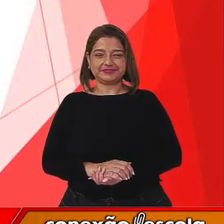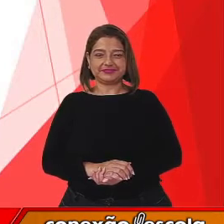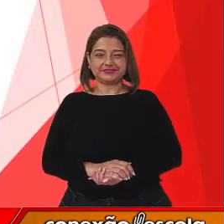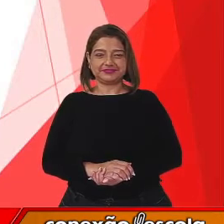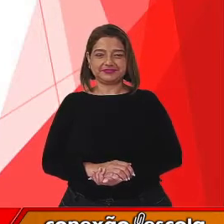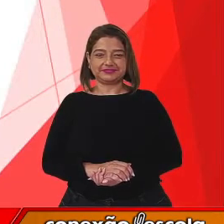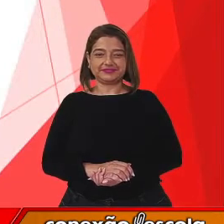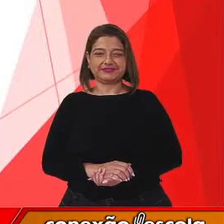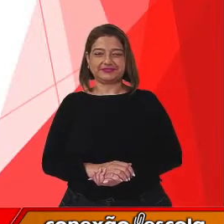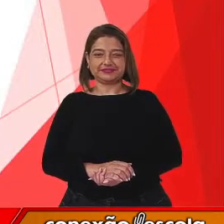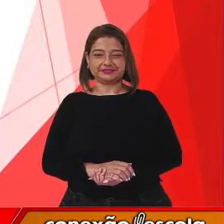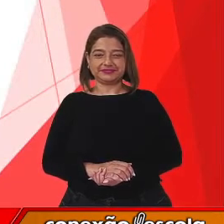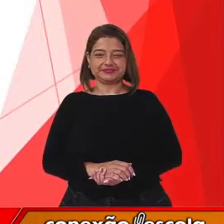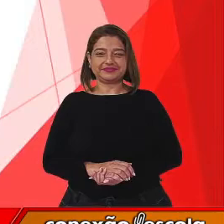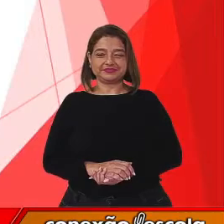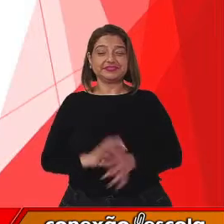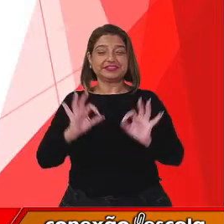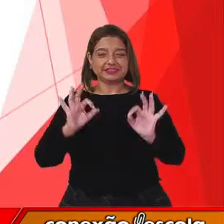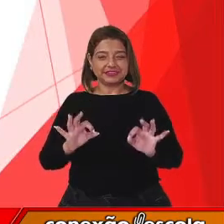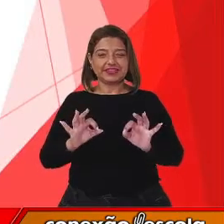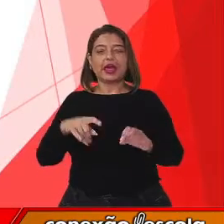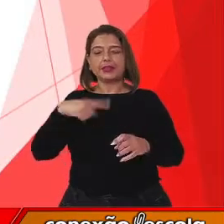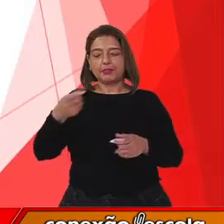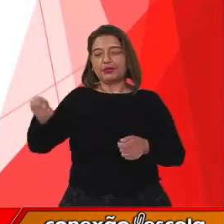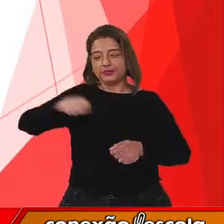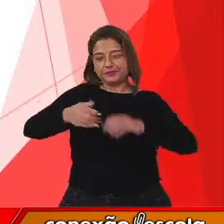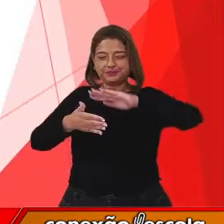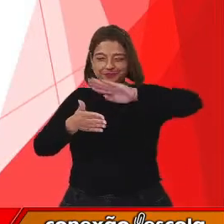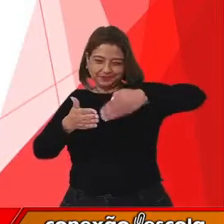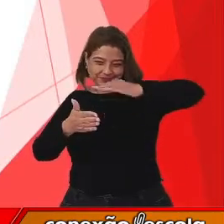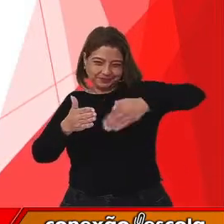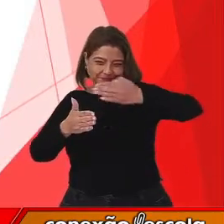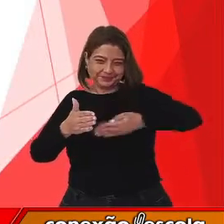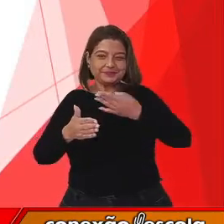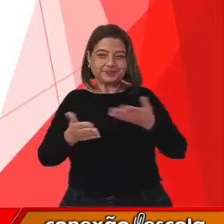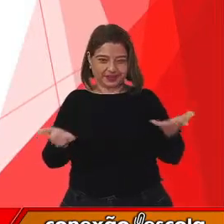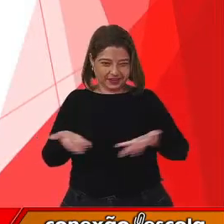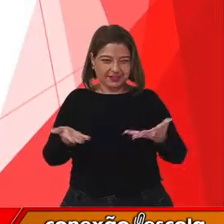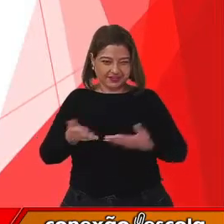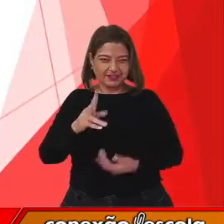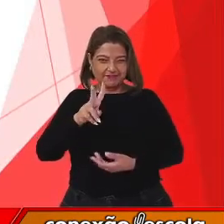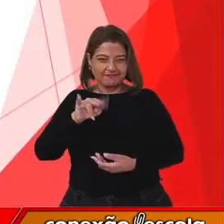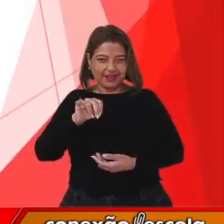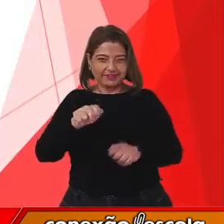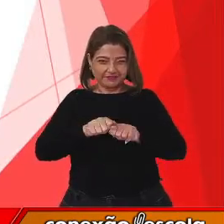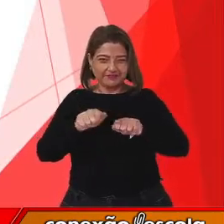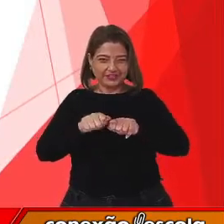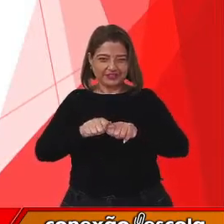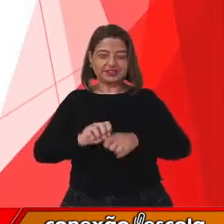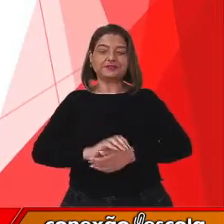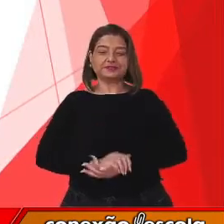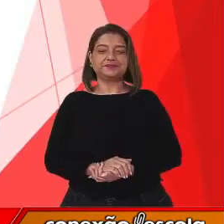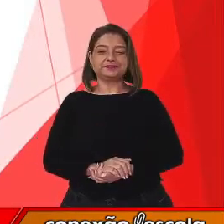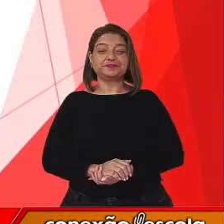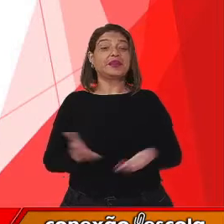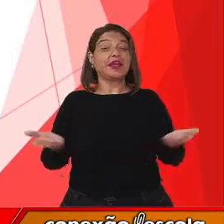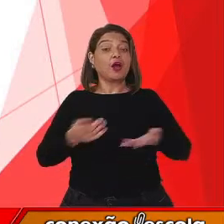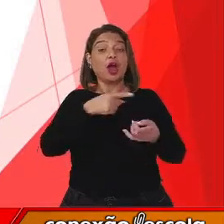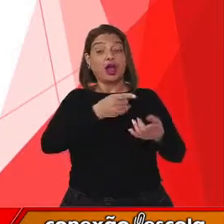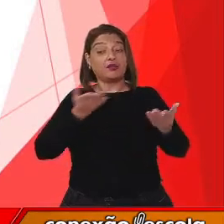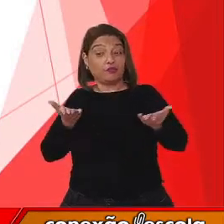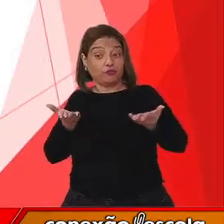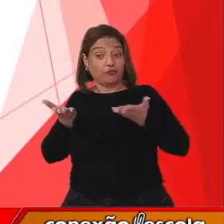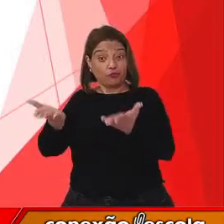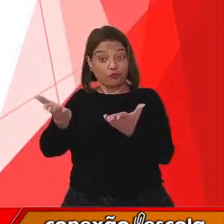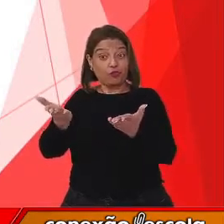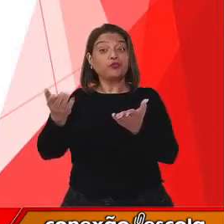Aí. Aí esse restinho agora, depois a gente coloca aí, né? É, bora colocar? Mas vamos colocar a outra primeiro. Aí a gente vai levar o forno. É, a gente